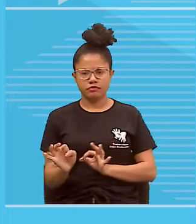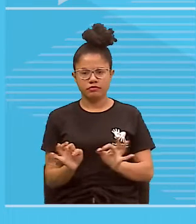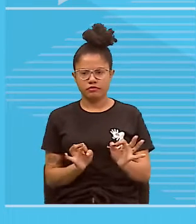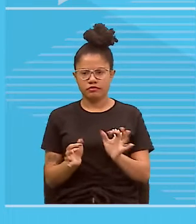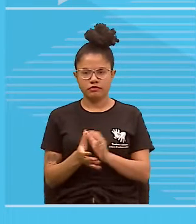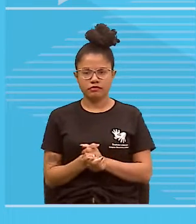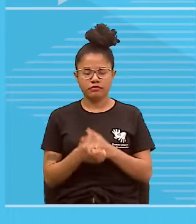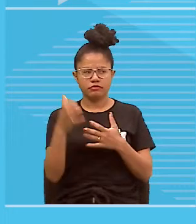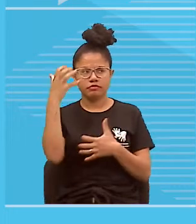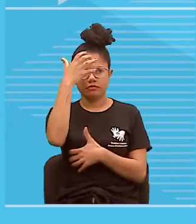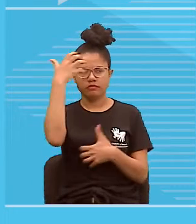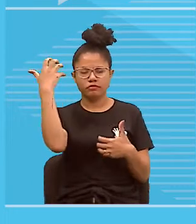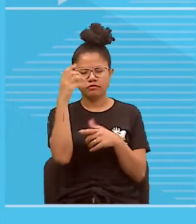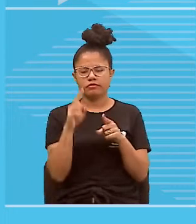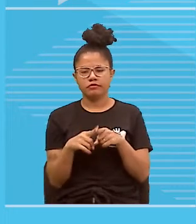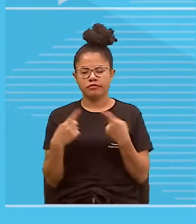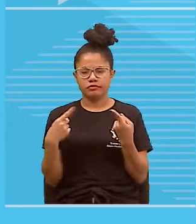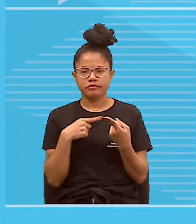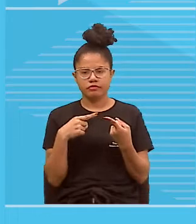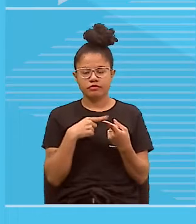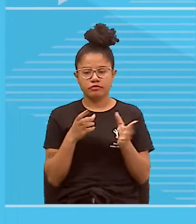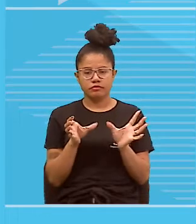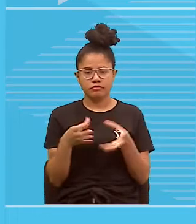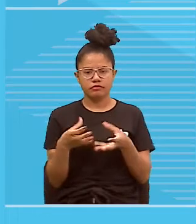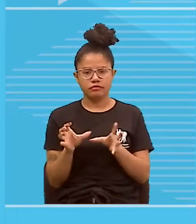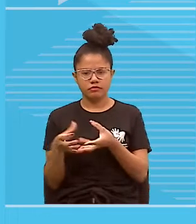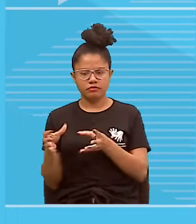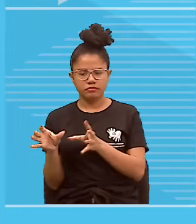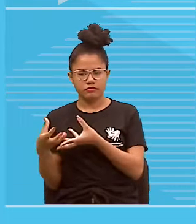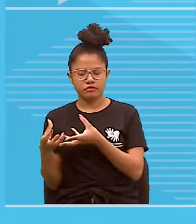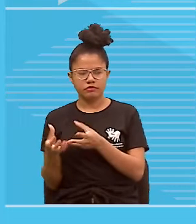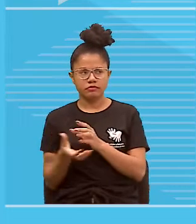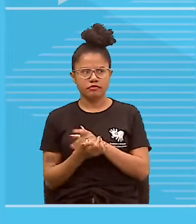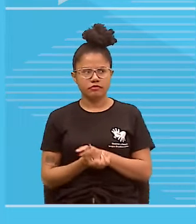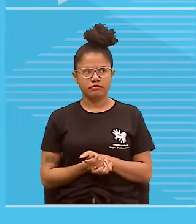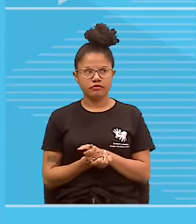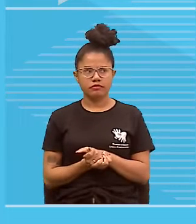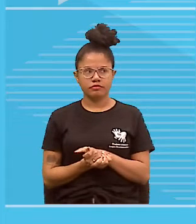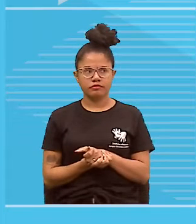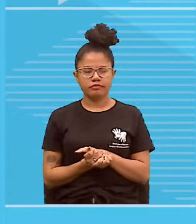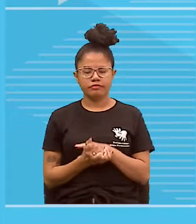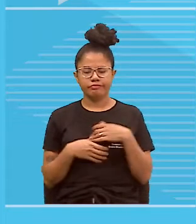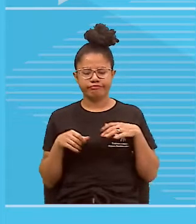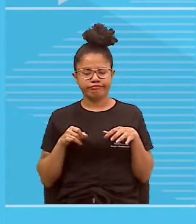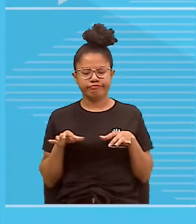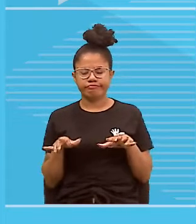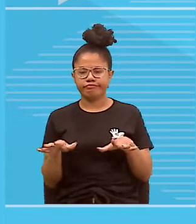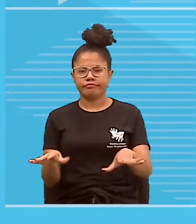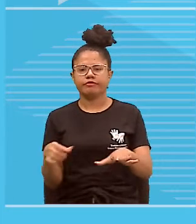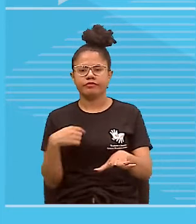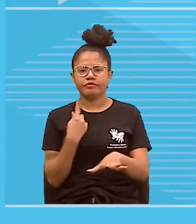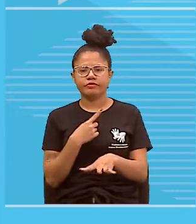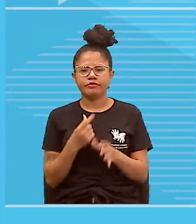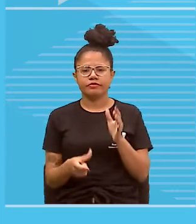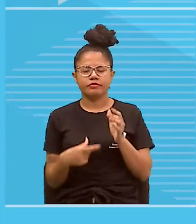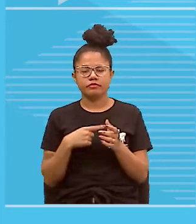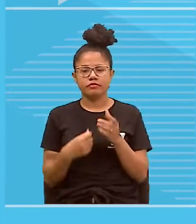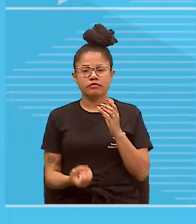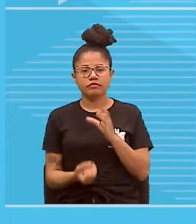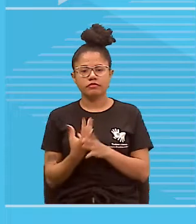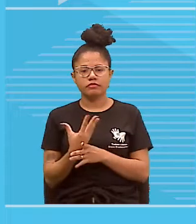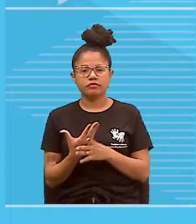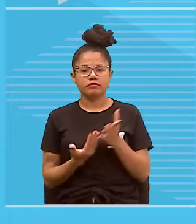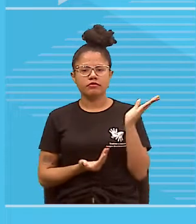primatas mas existem linhagens né que vieram se divertindo e aí a gente teve a origem né